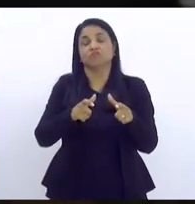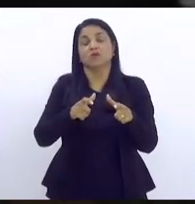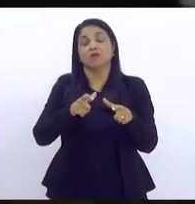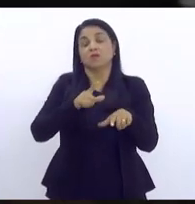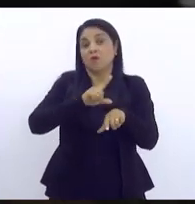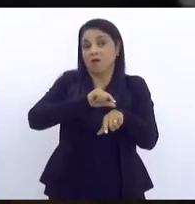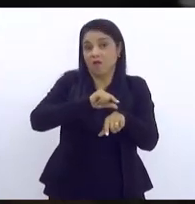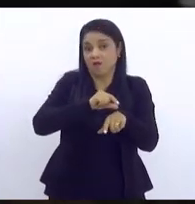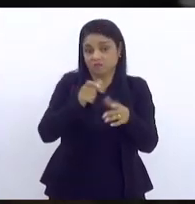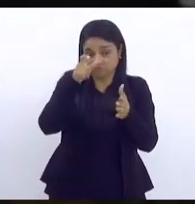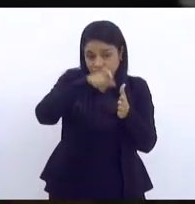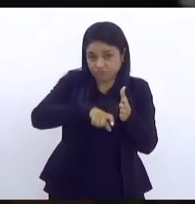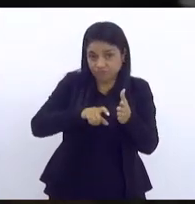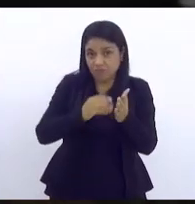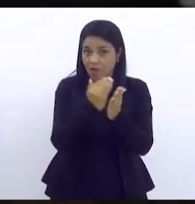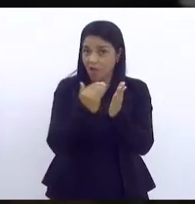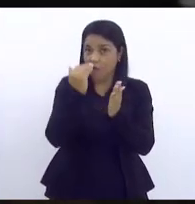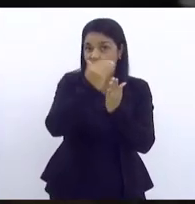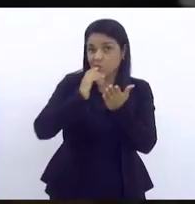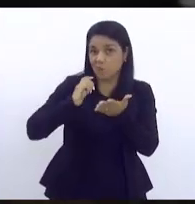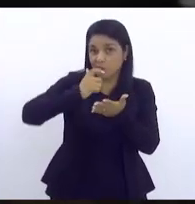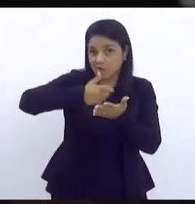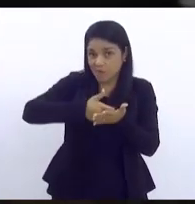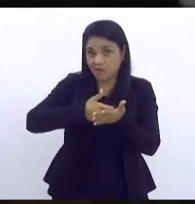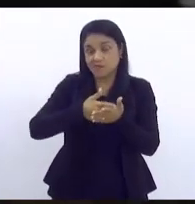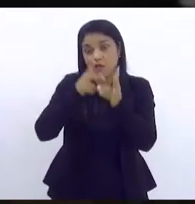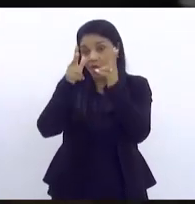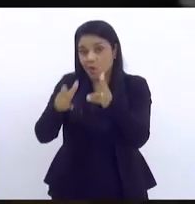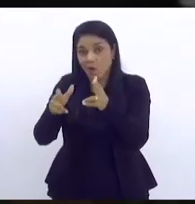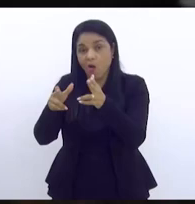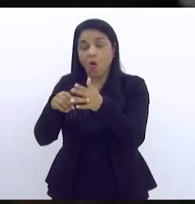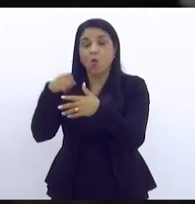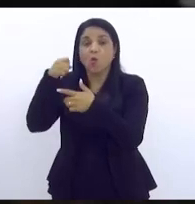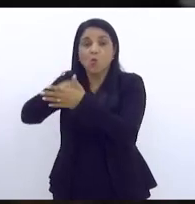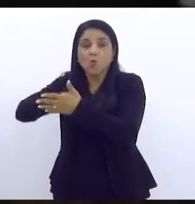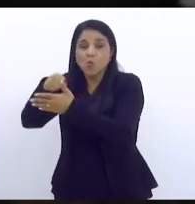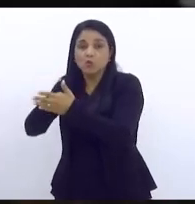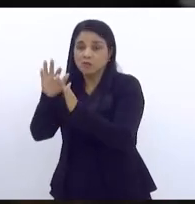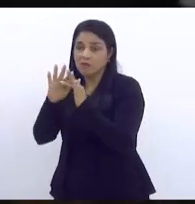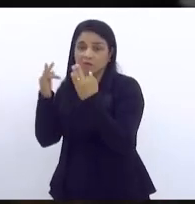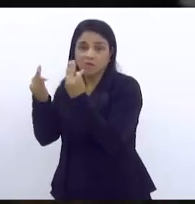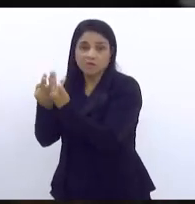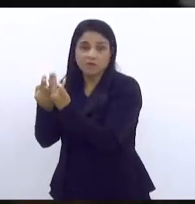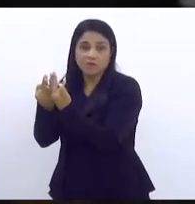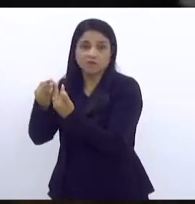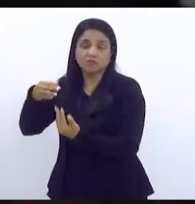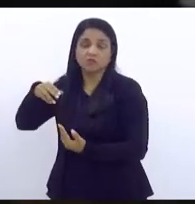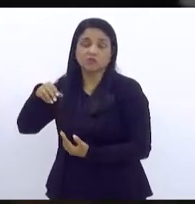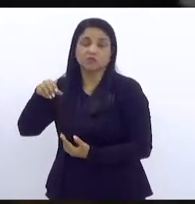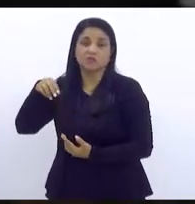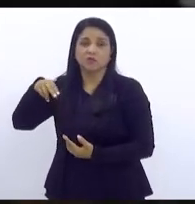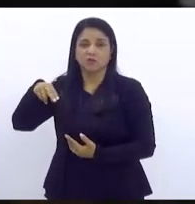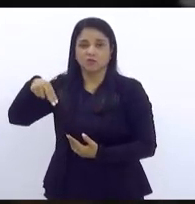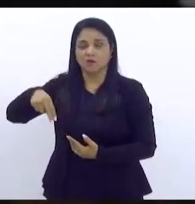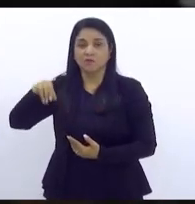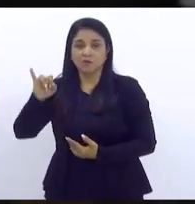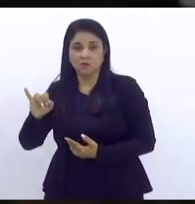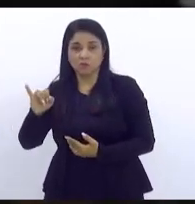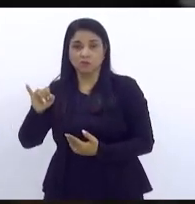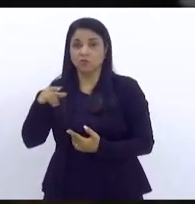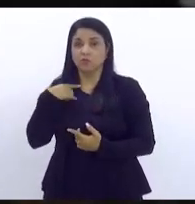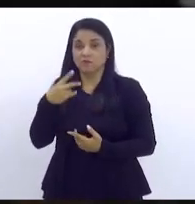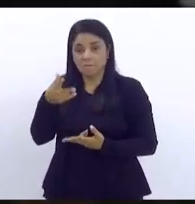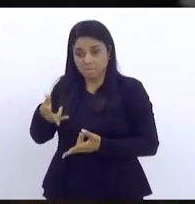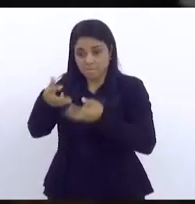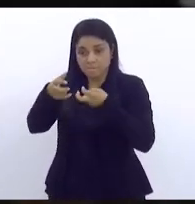Vigário é a mesma luta da das famílias de nov Iguaçu que ontem viu a adulta quebrar suas casas que é a